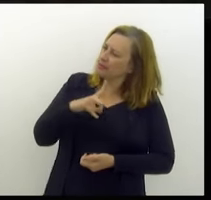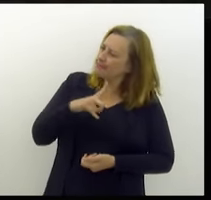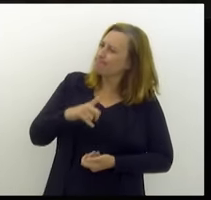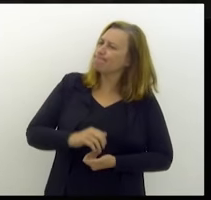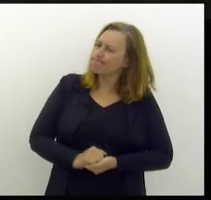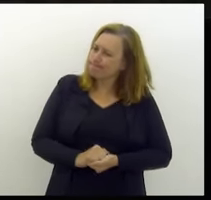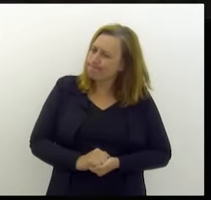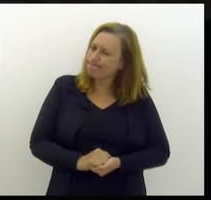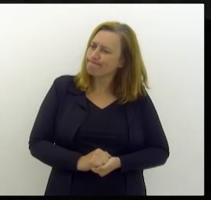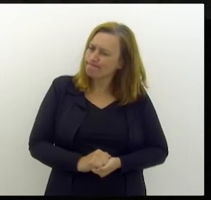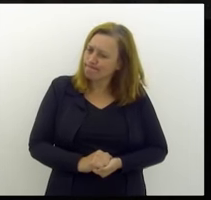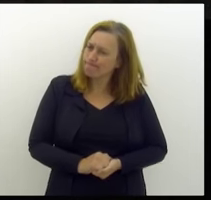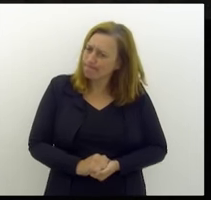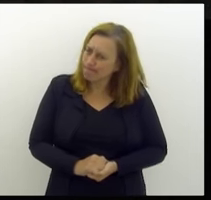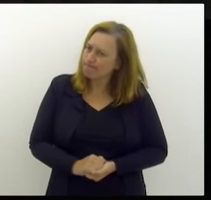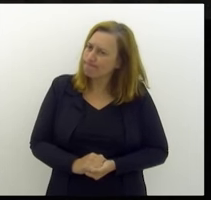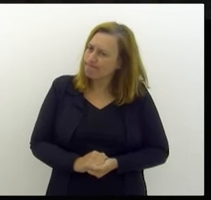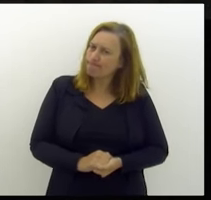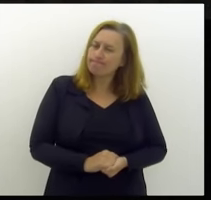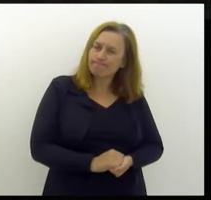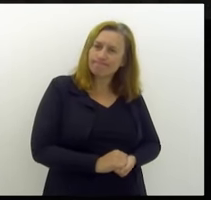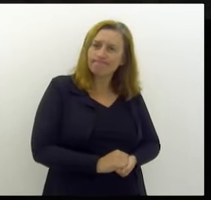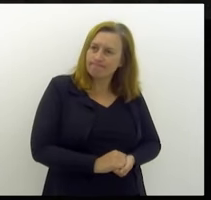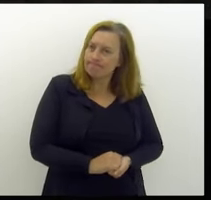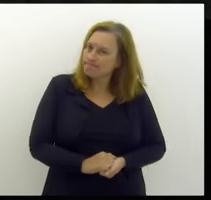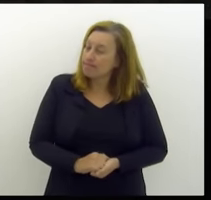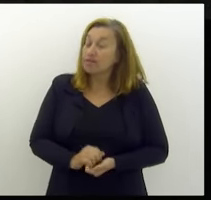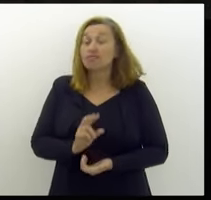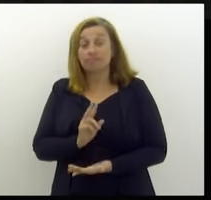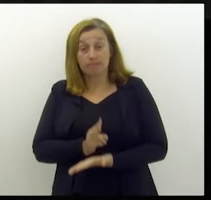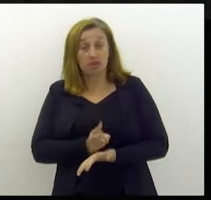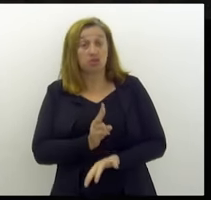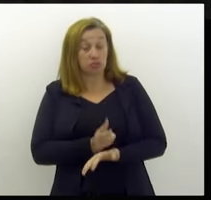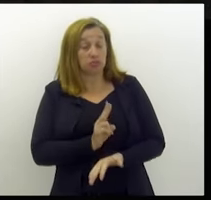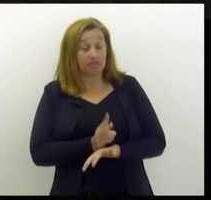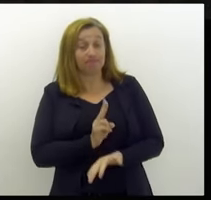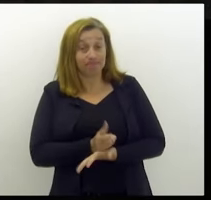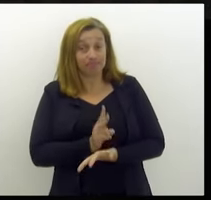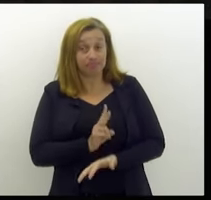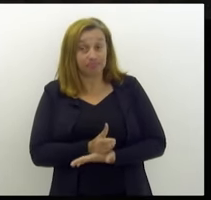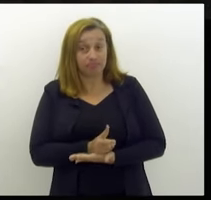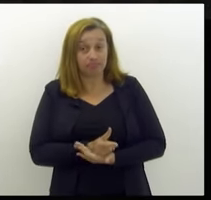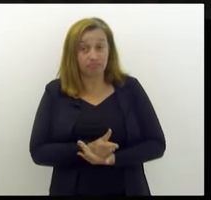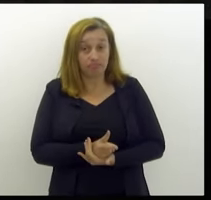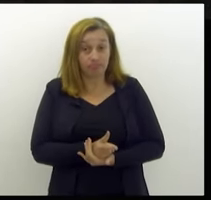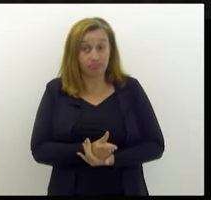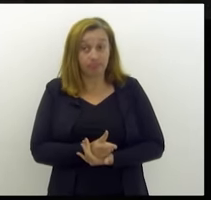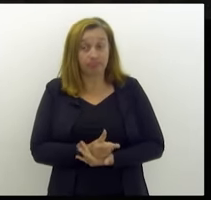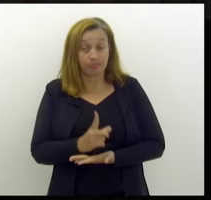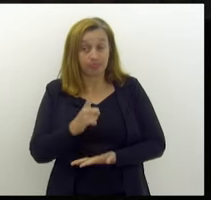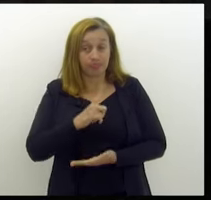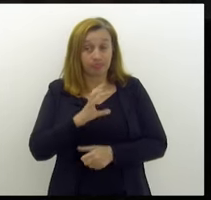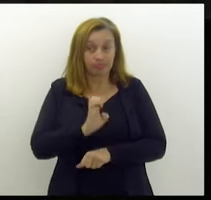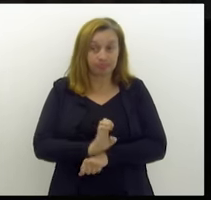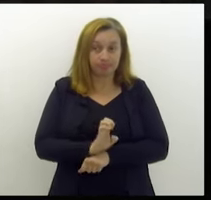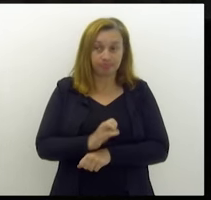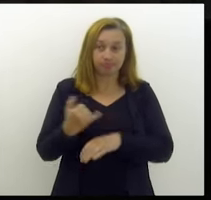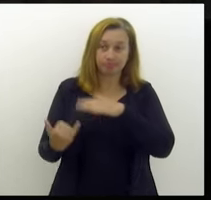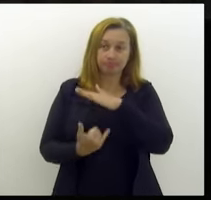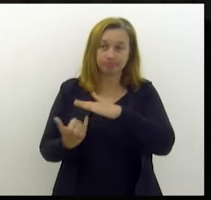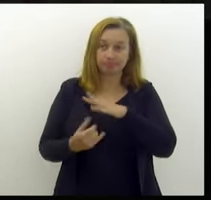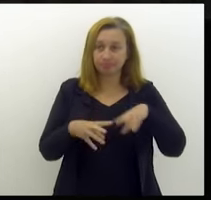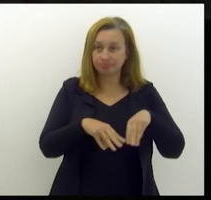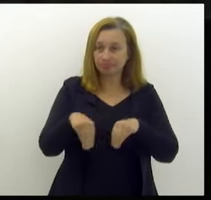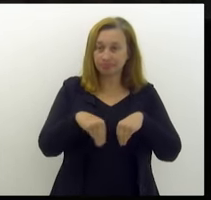destinado para esse para esse fundo e mesmo assim nós temos no estado o Instituto de terras